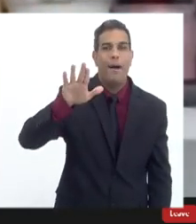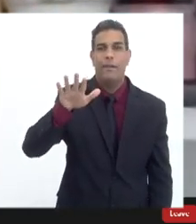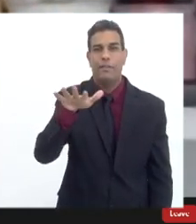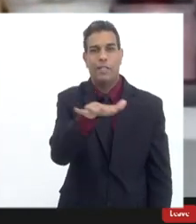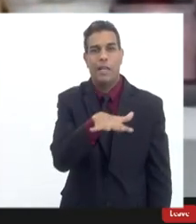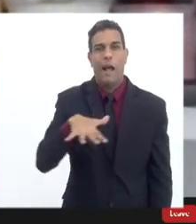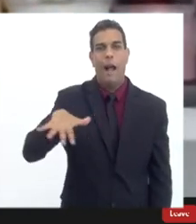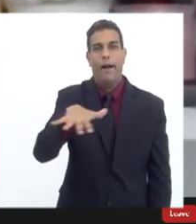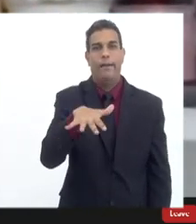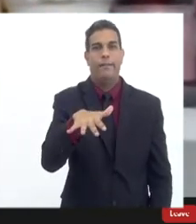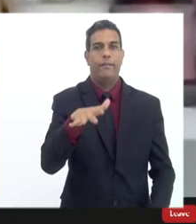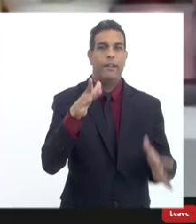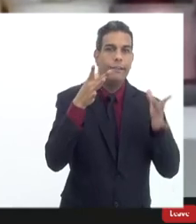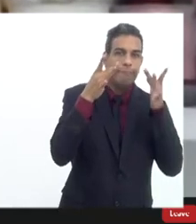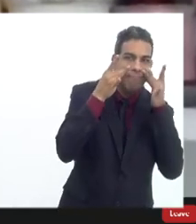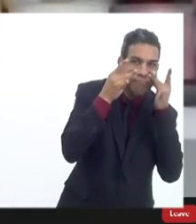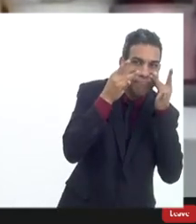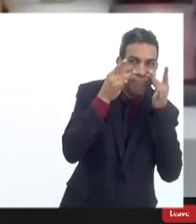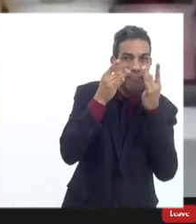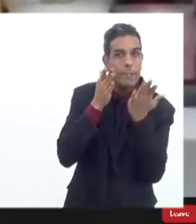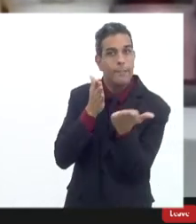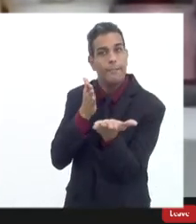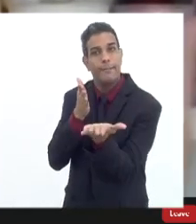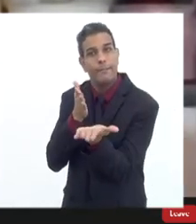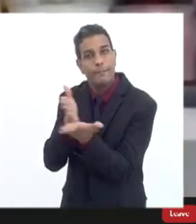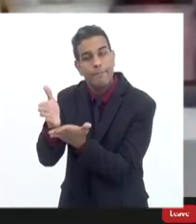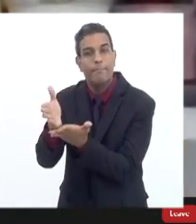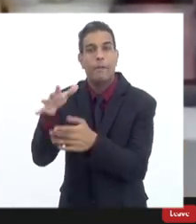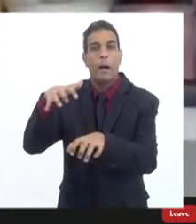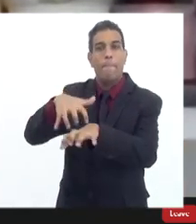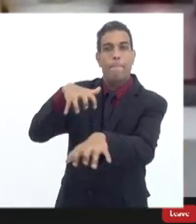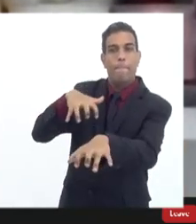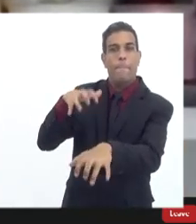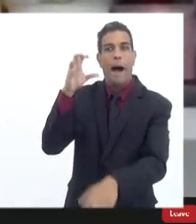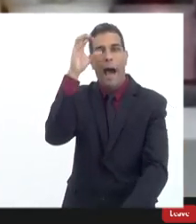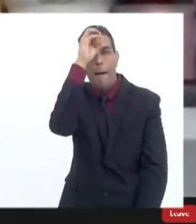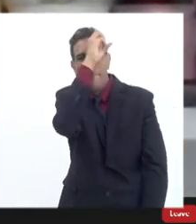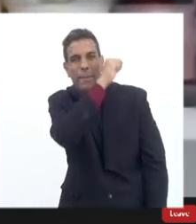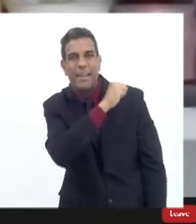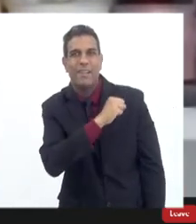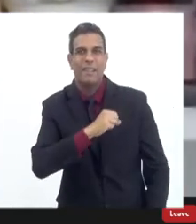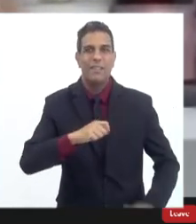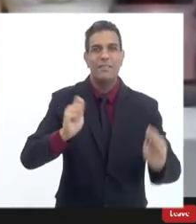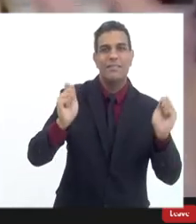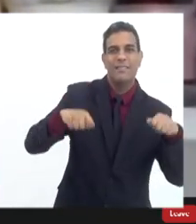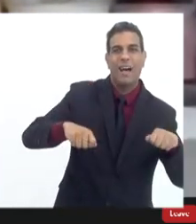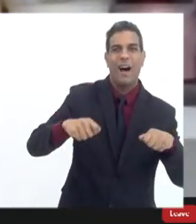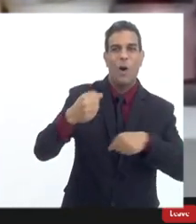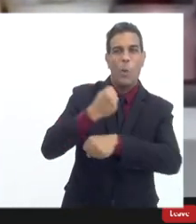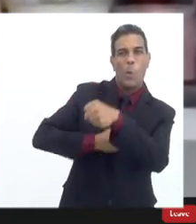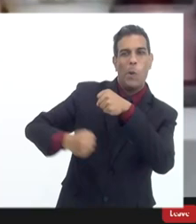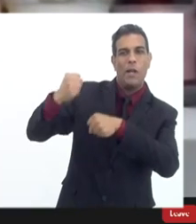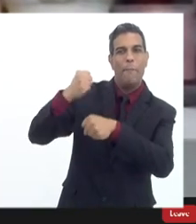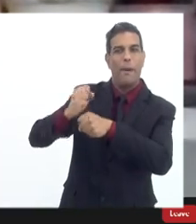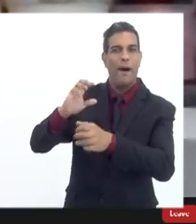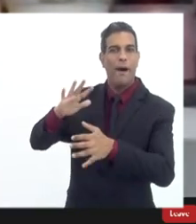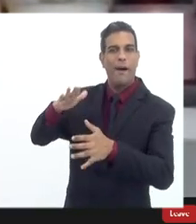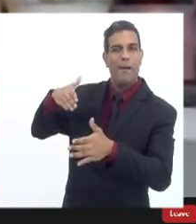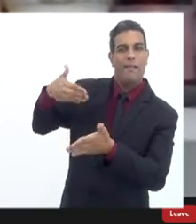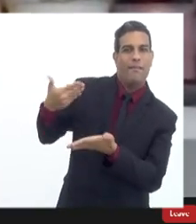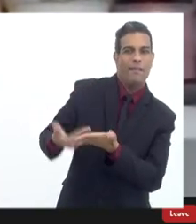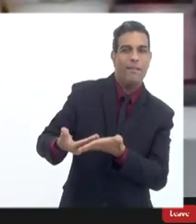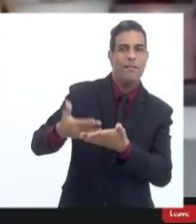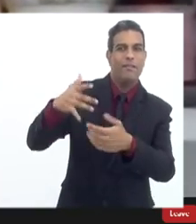né? E ainda, aquilo que se aprende ou não se aprende, o que se aprendeu e como é que isso é incorporado ao